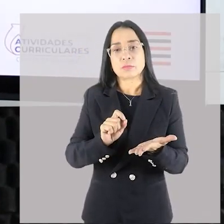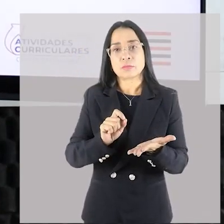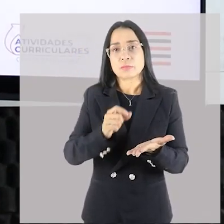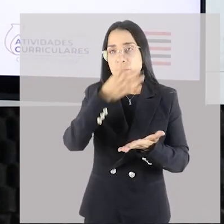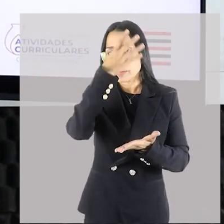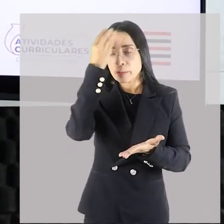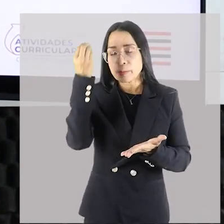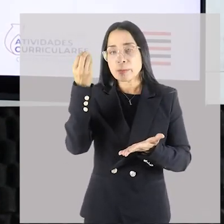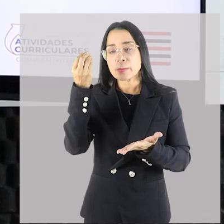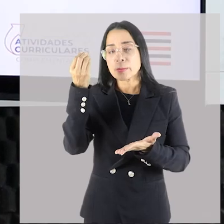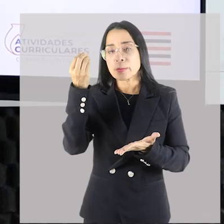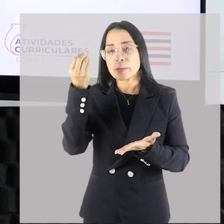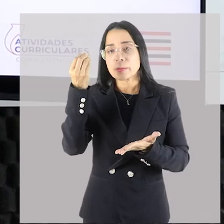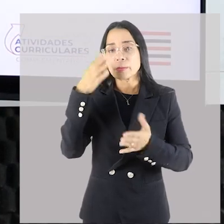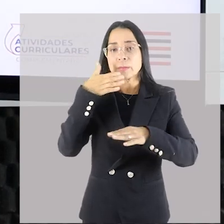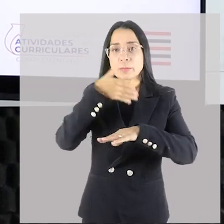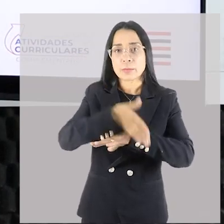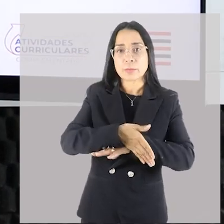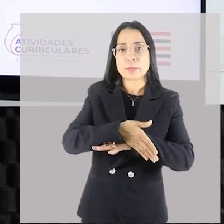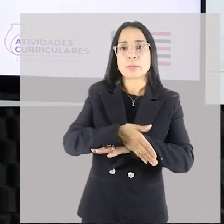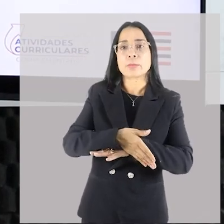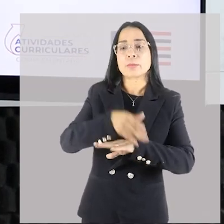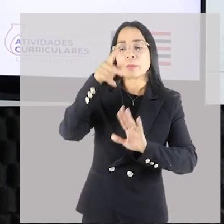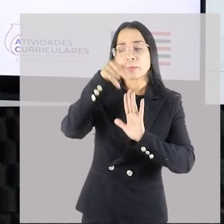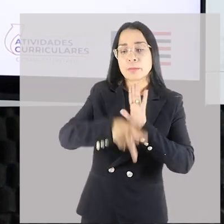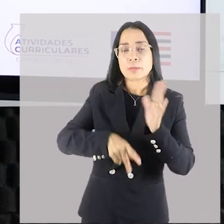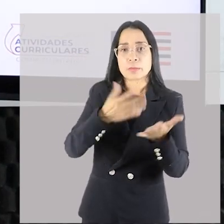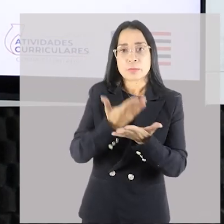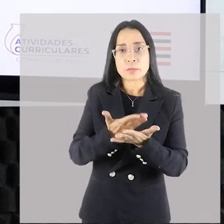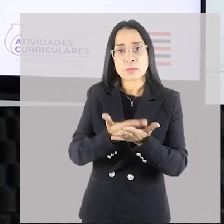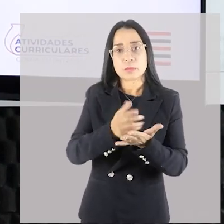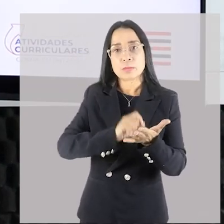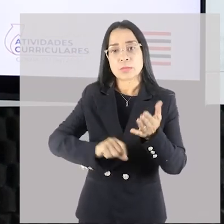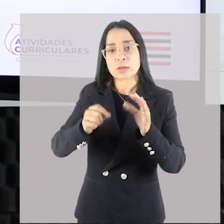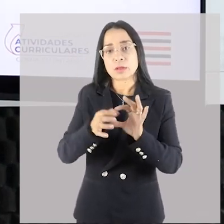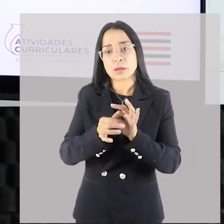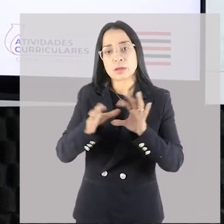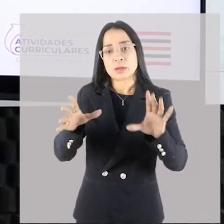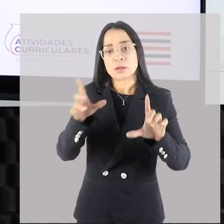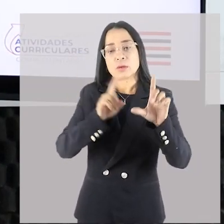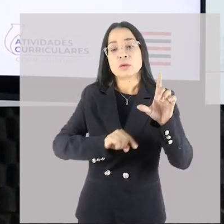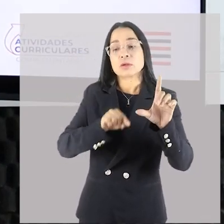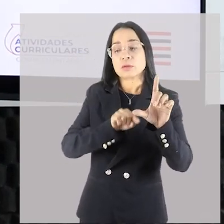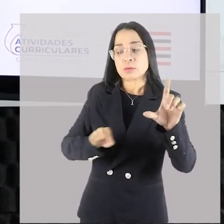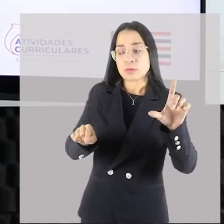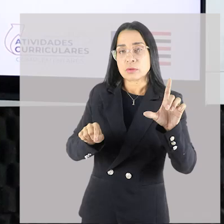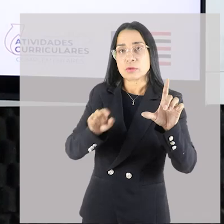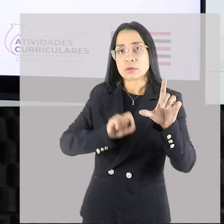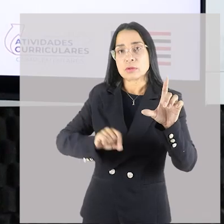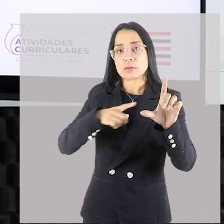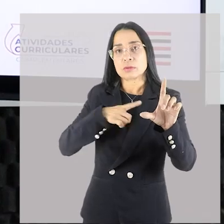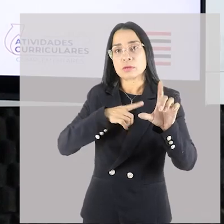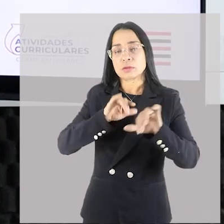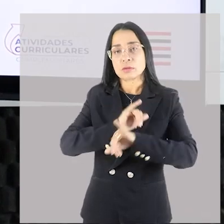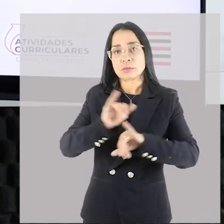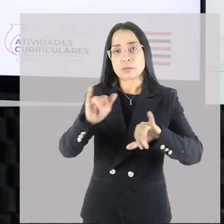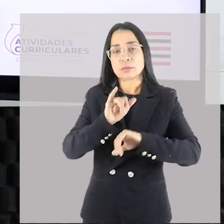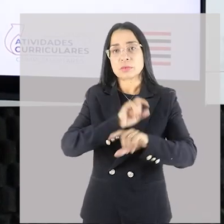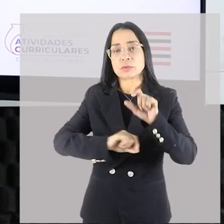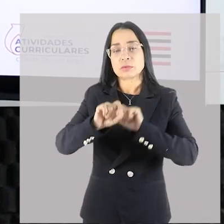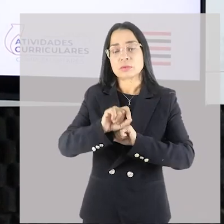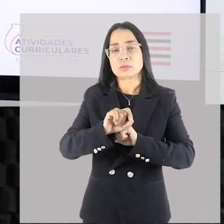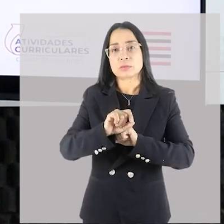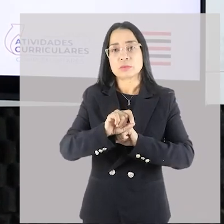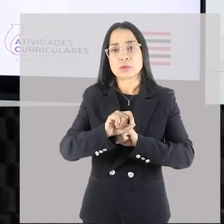Não esqueça de acessar o plano de estudo, tá? Que está aí embaixo para vocês terem mais informações, mais